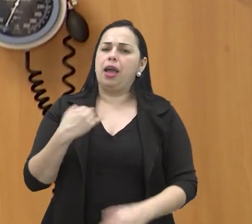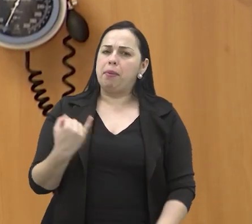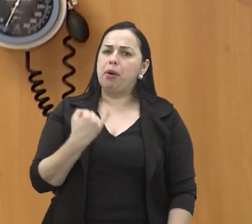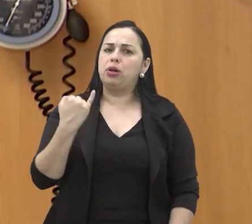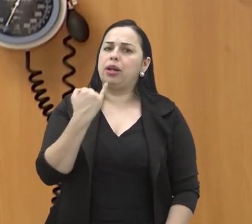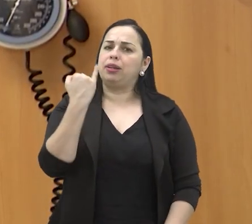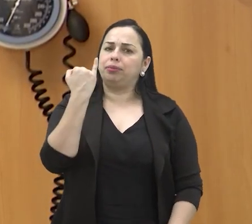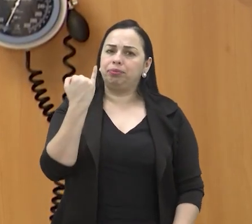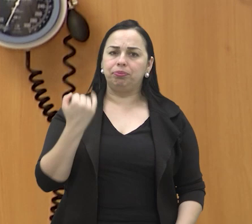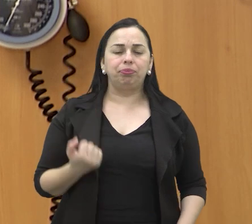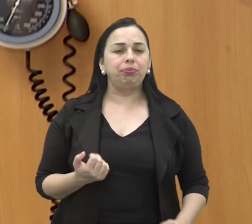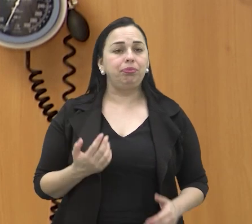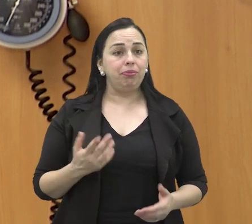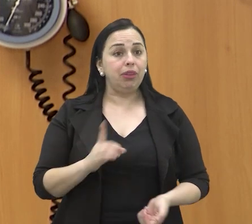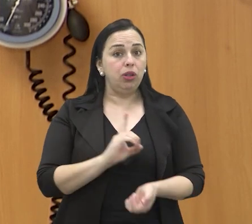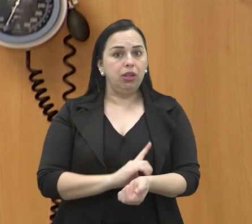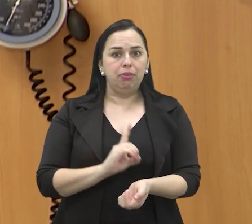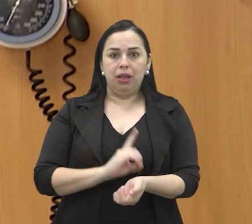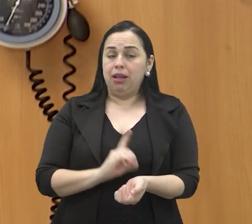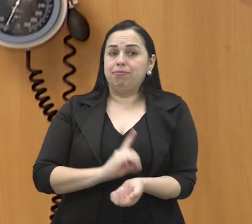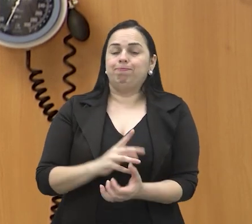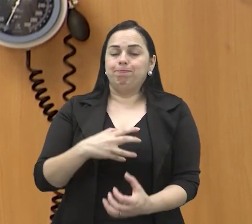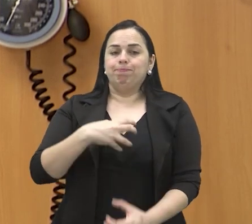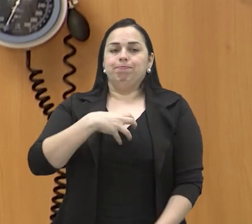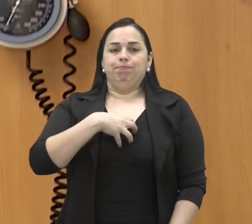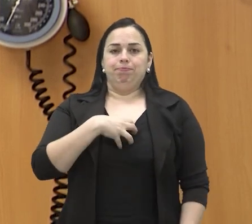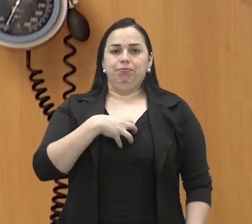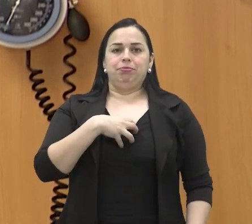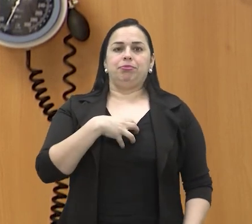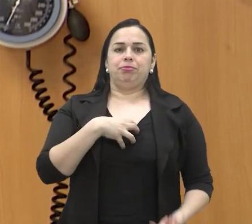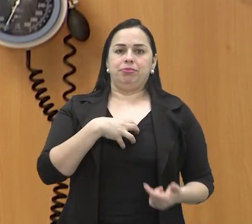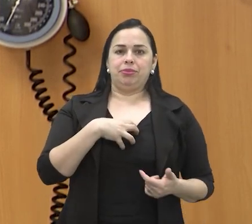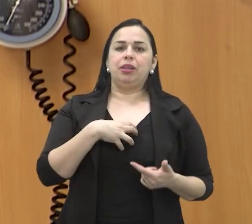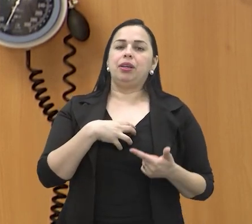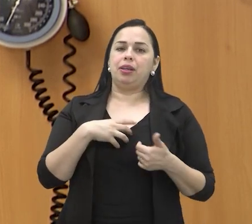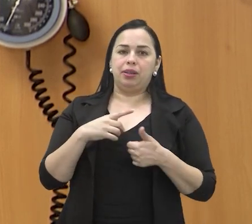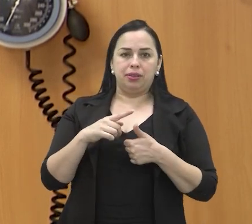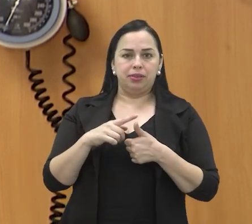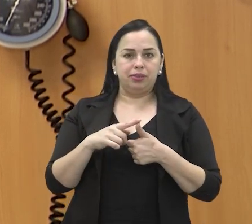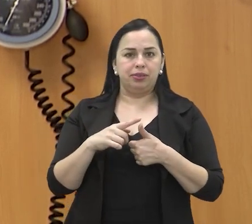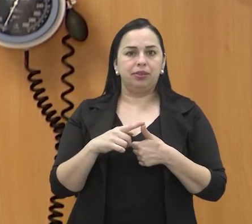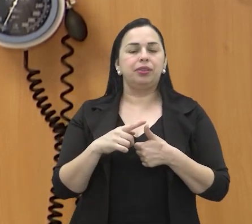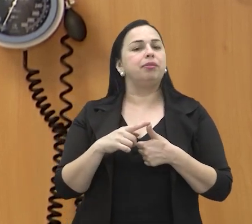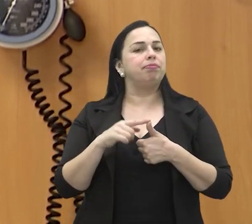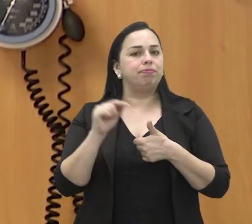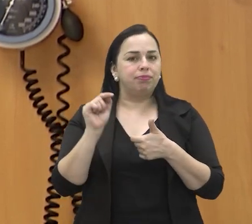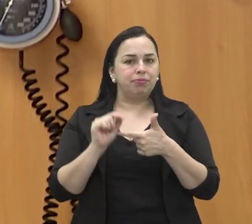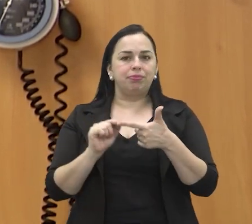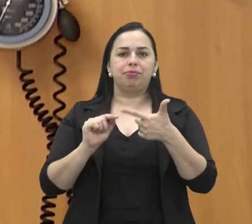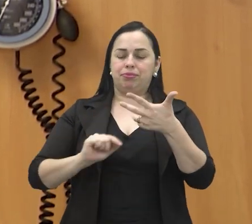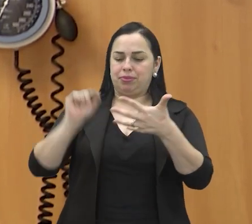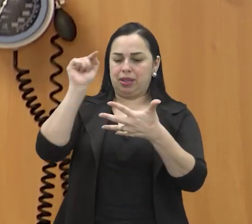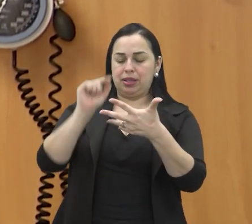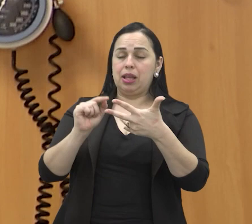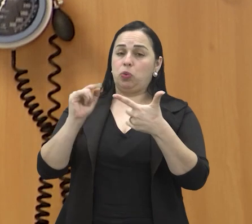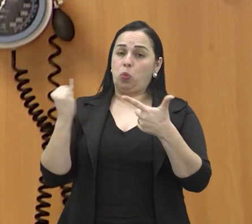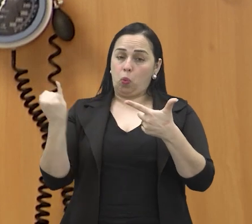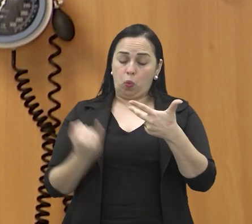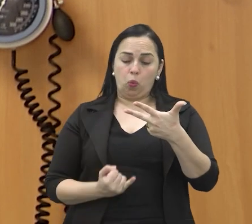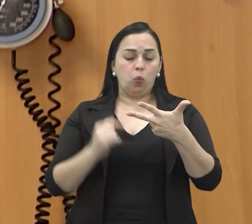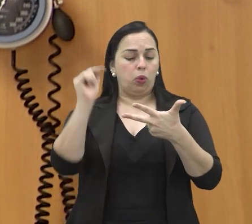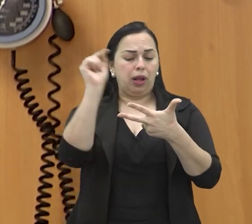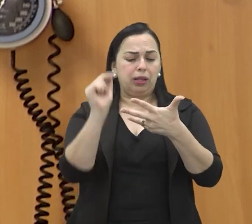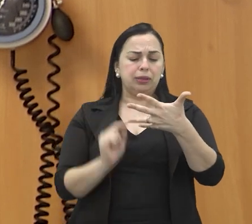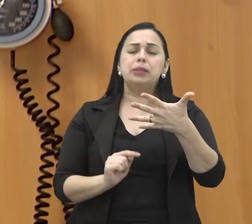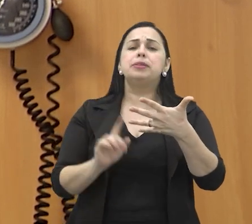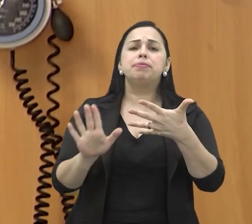sintomas clássicos que a gente chama, são os P's, As polidipsia, polifagia, perda de peso e poliúria. O que seria isso? A pessoa começa